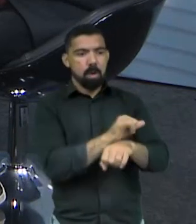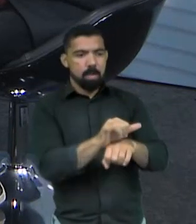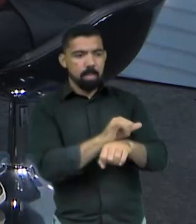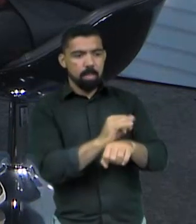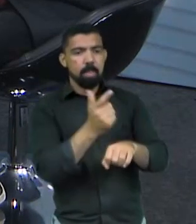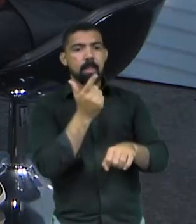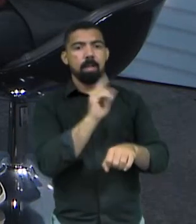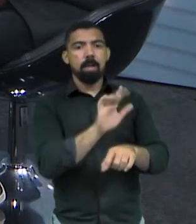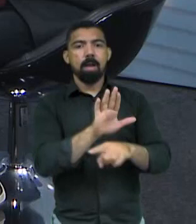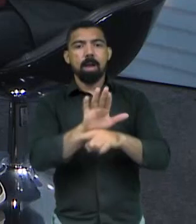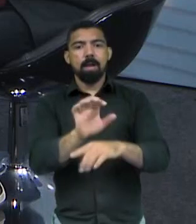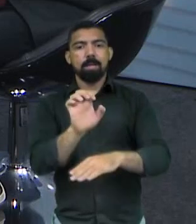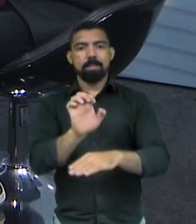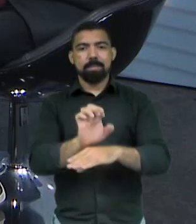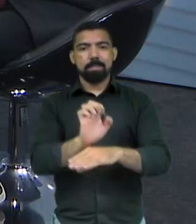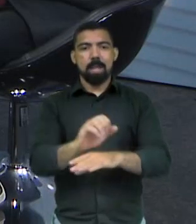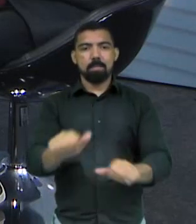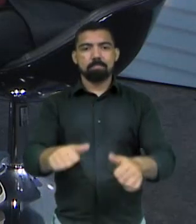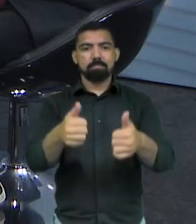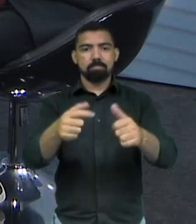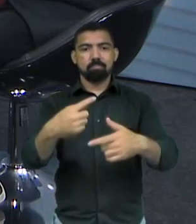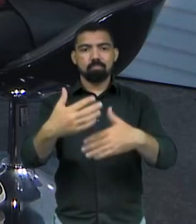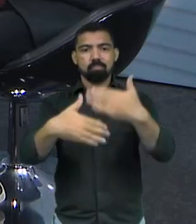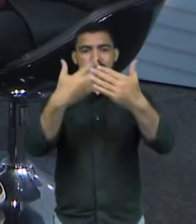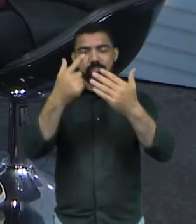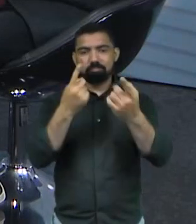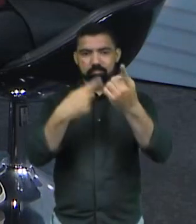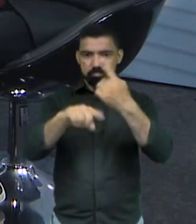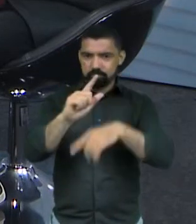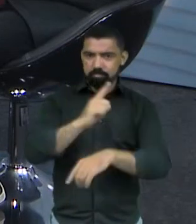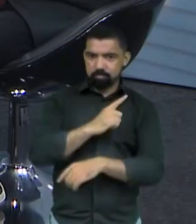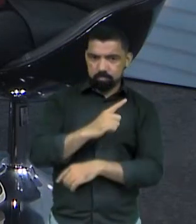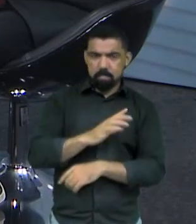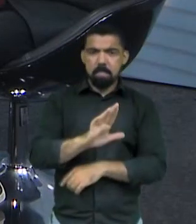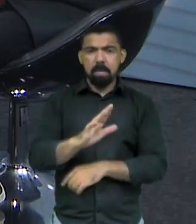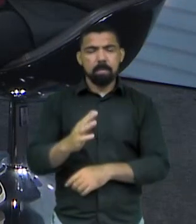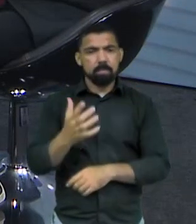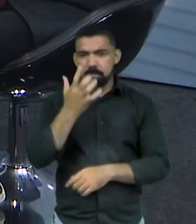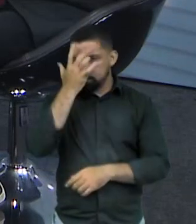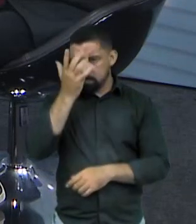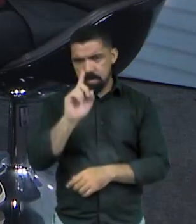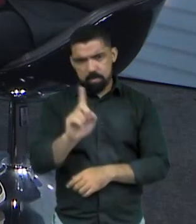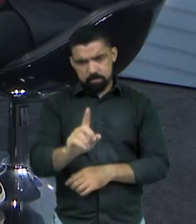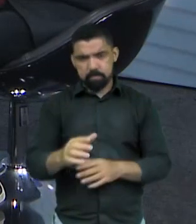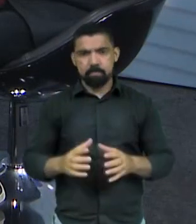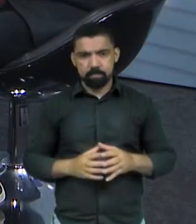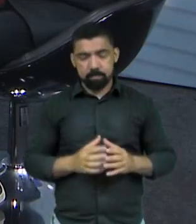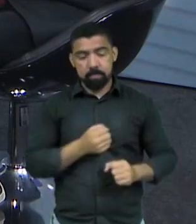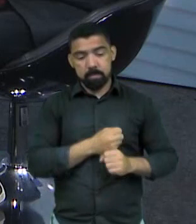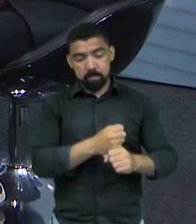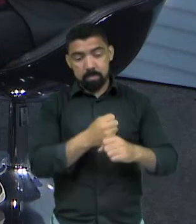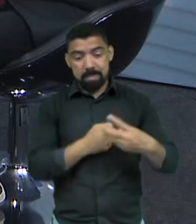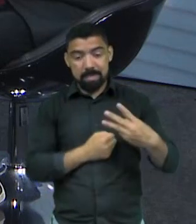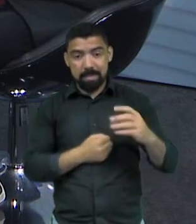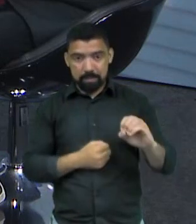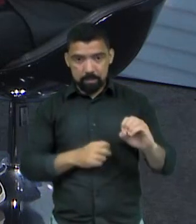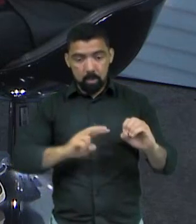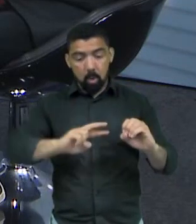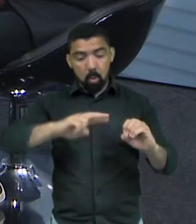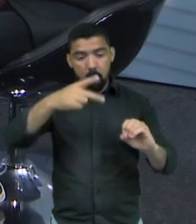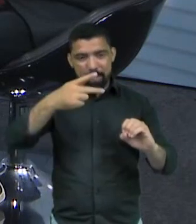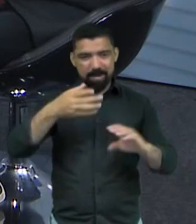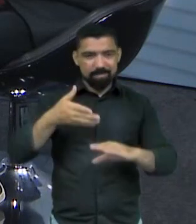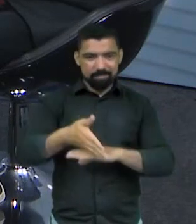buscar desafios. Agora, o desafio é grande. Quer dizer, você dobrar, mesmo em 30 anos, essa